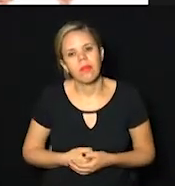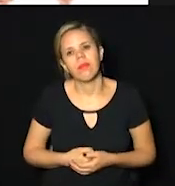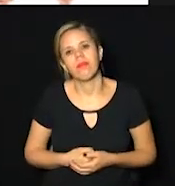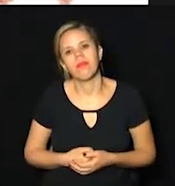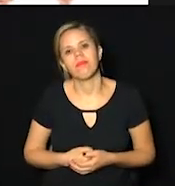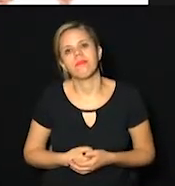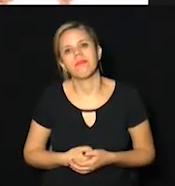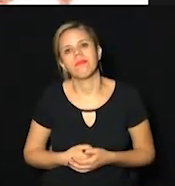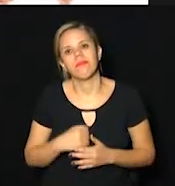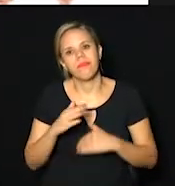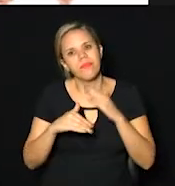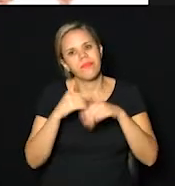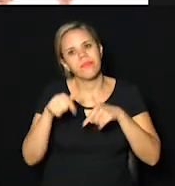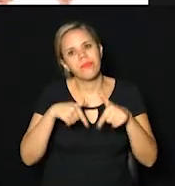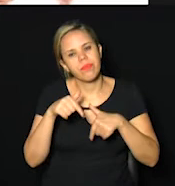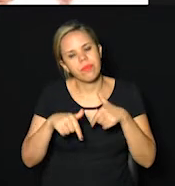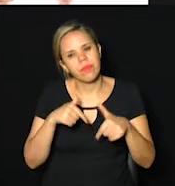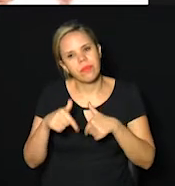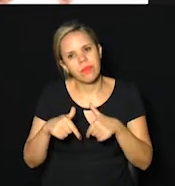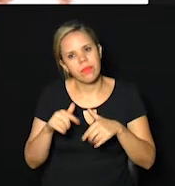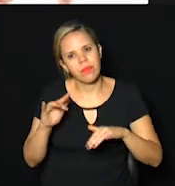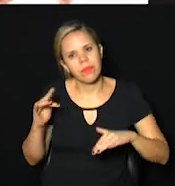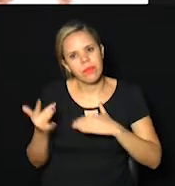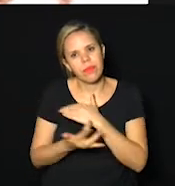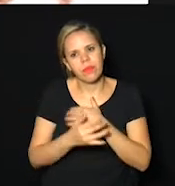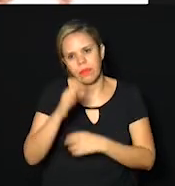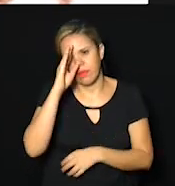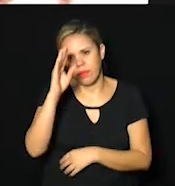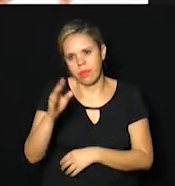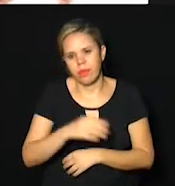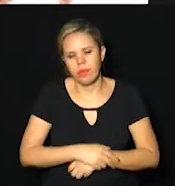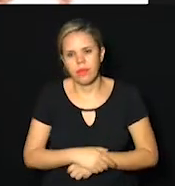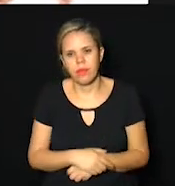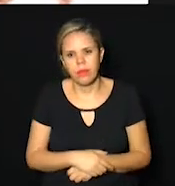a desenvolver um trabalho em redes sociais, principalmente.